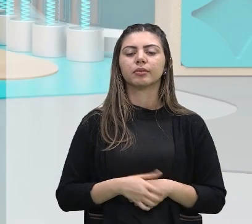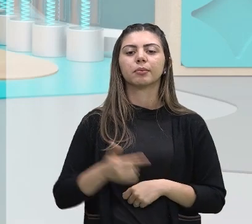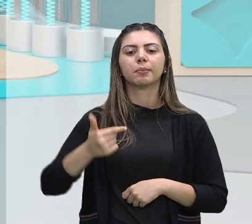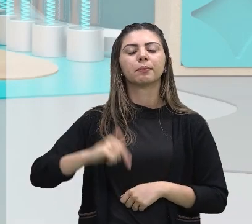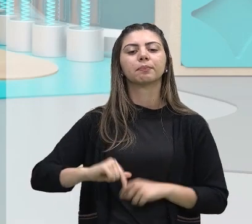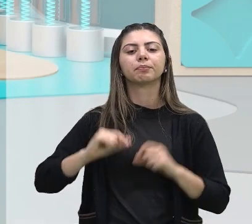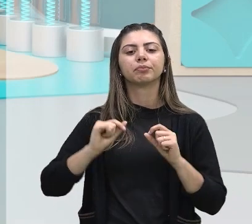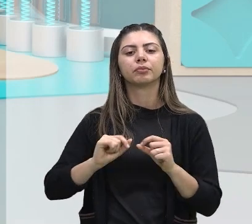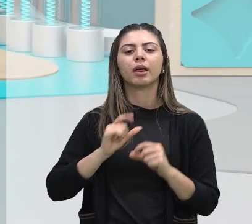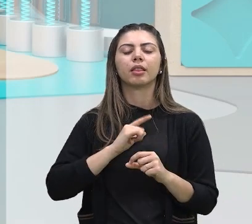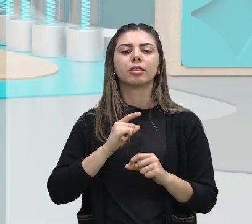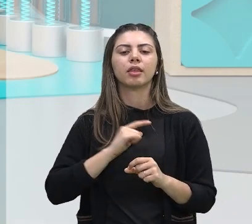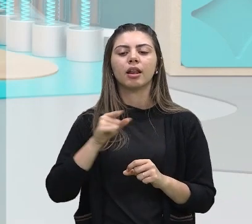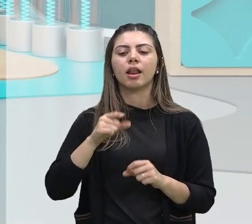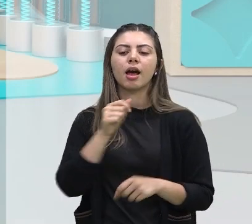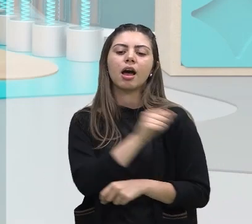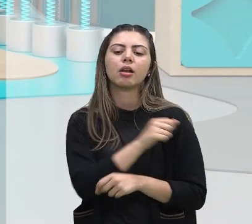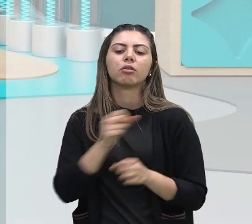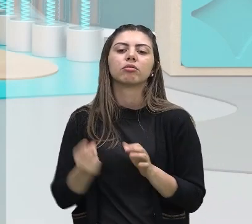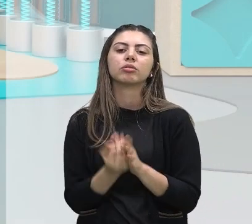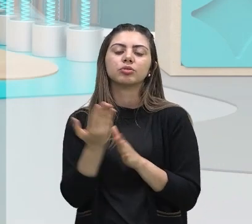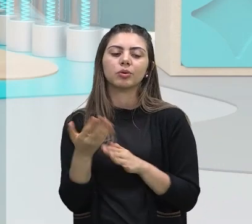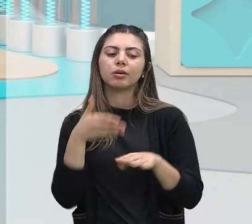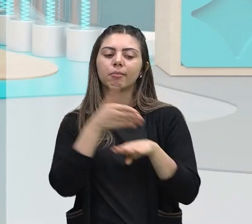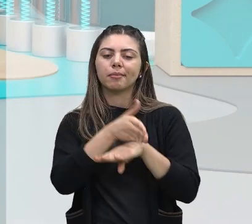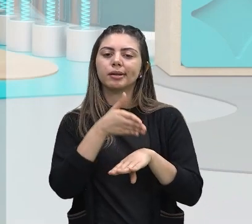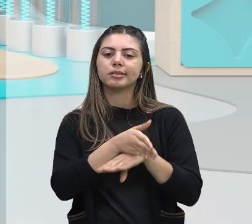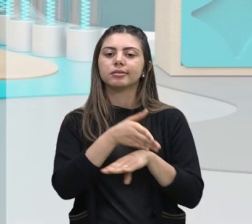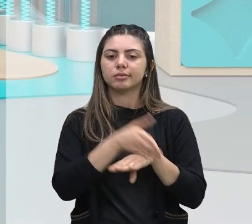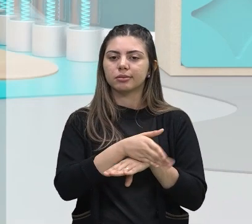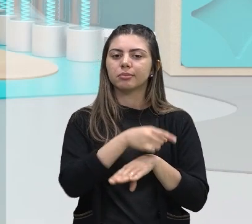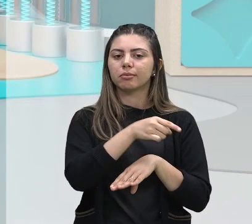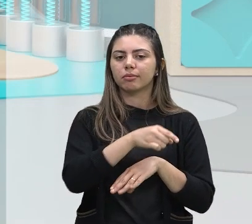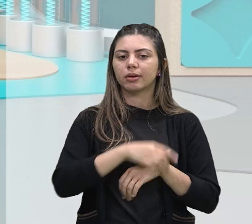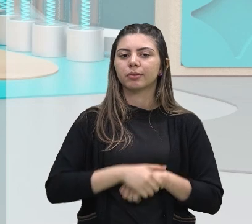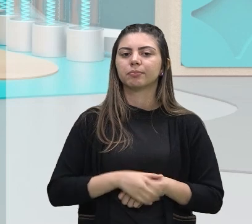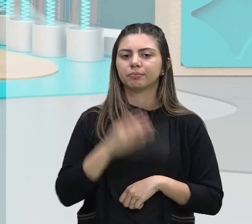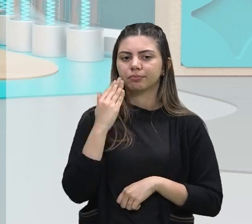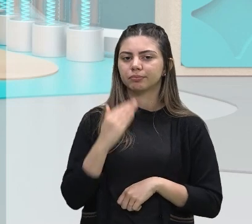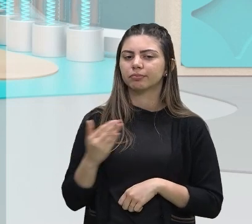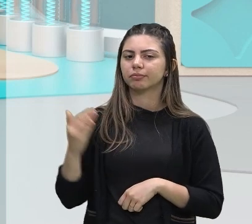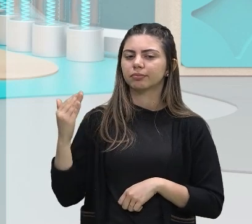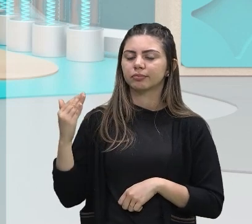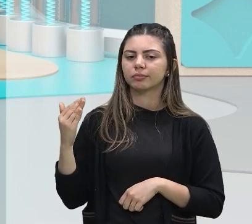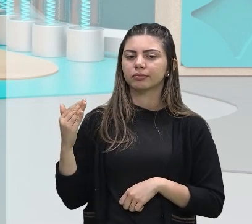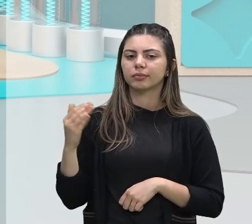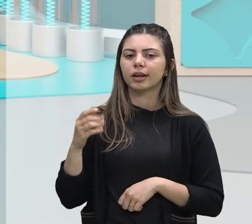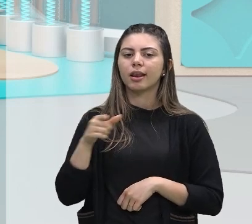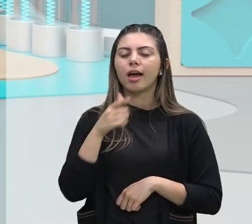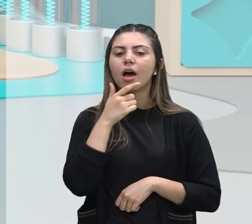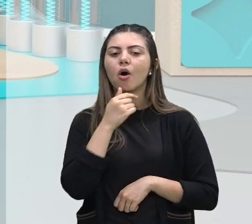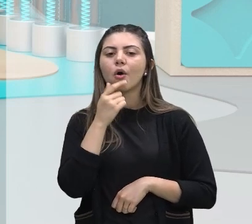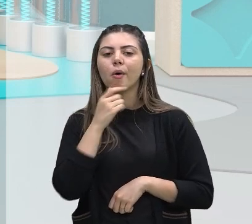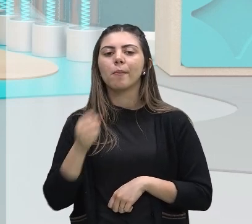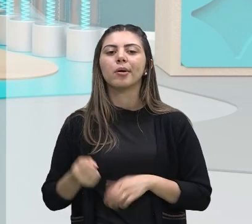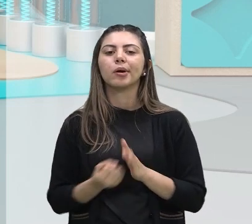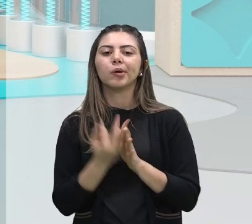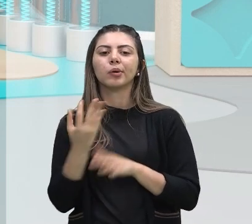a quantidade de alunos que participam desse evento, né? O masculino,